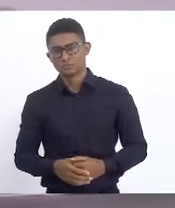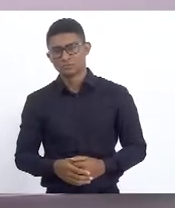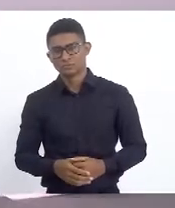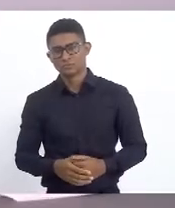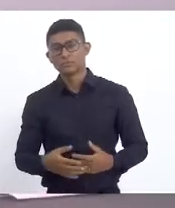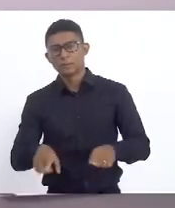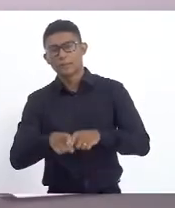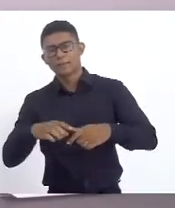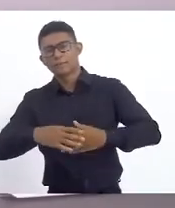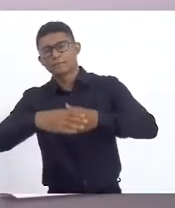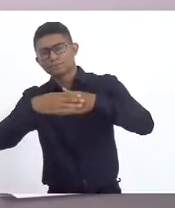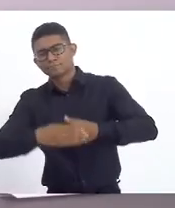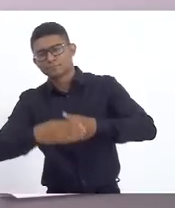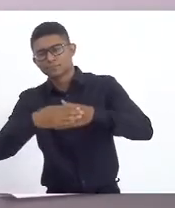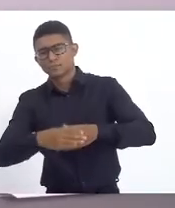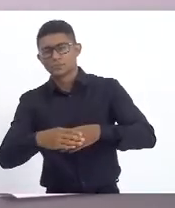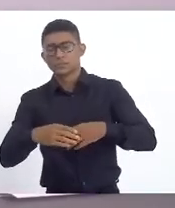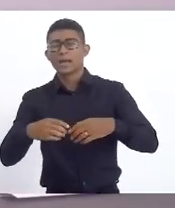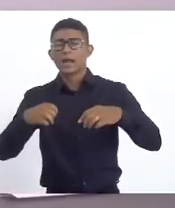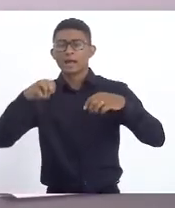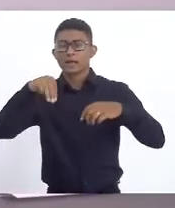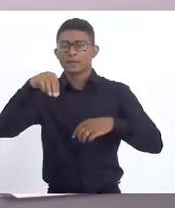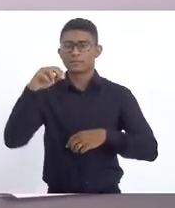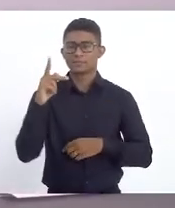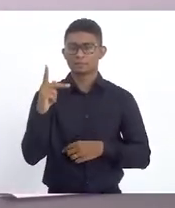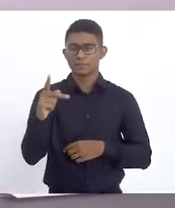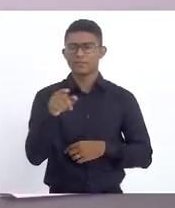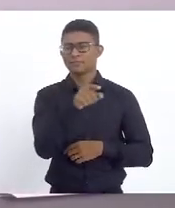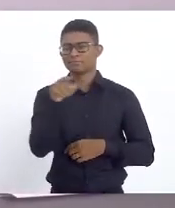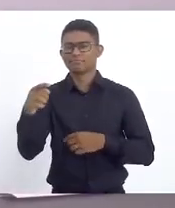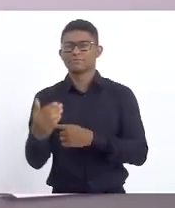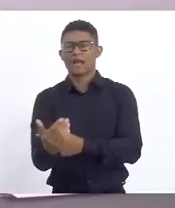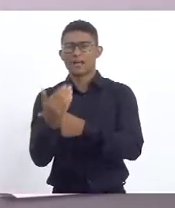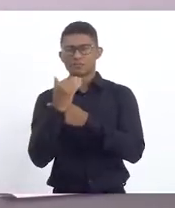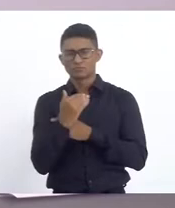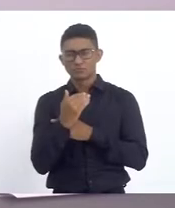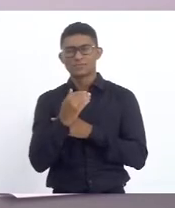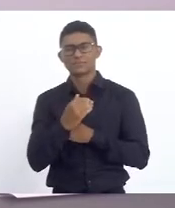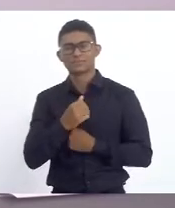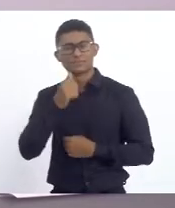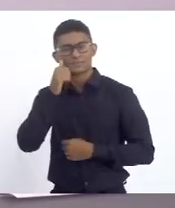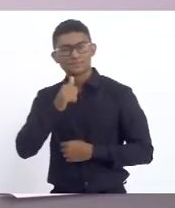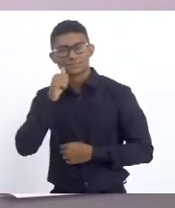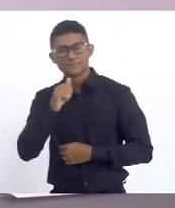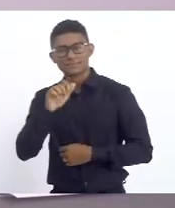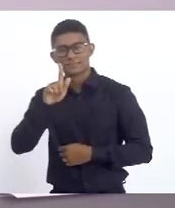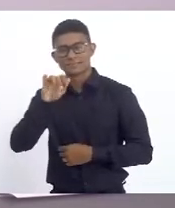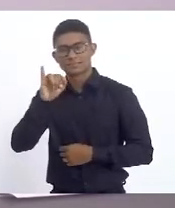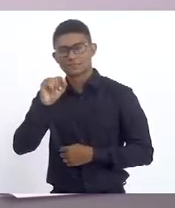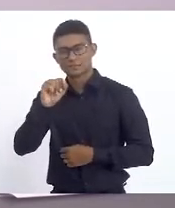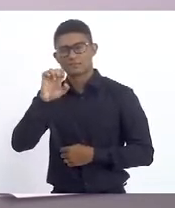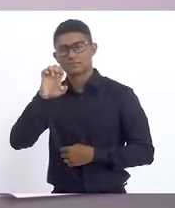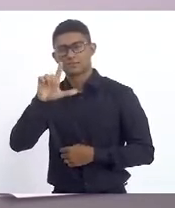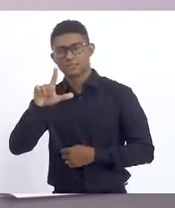o Ministério Público, que nos ajuda muito, a doutora Gisele, o doutor Alexandre,